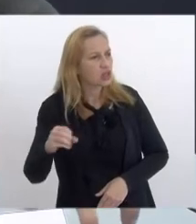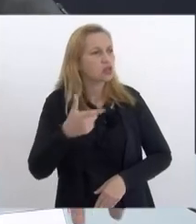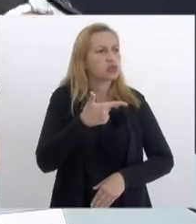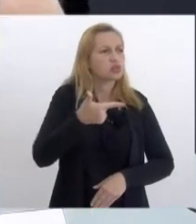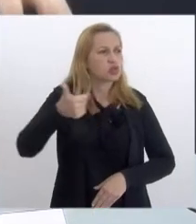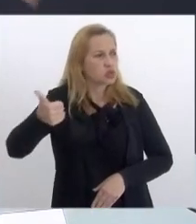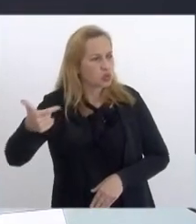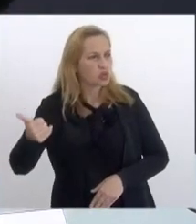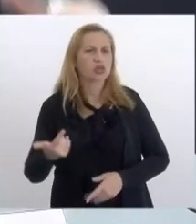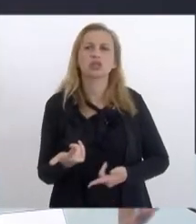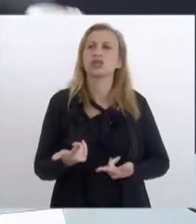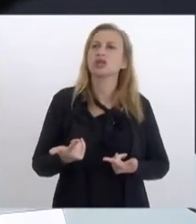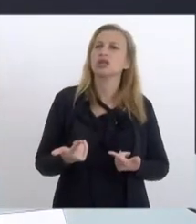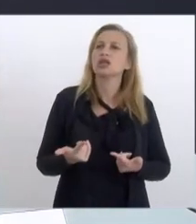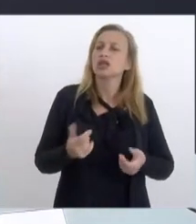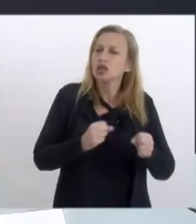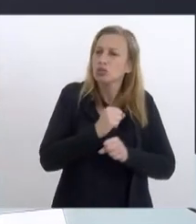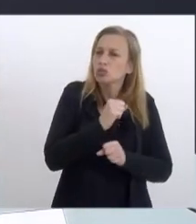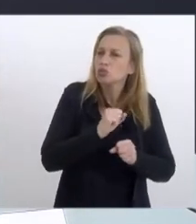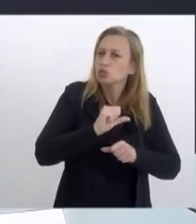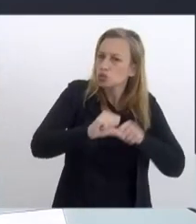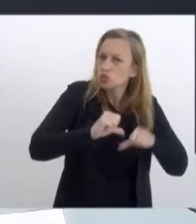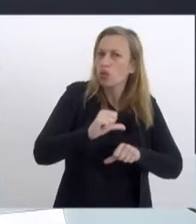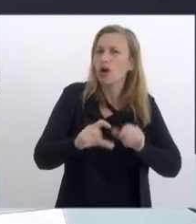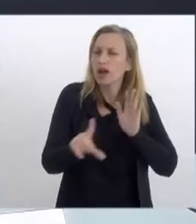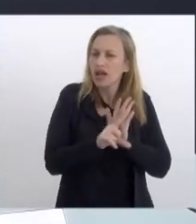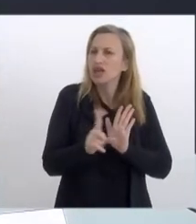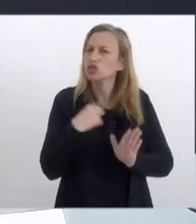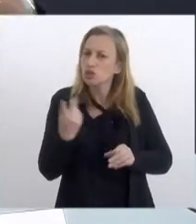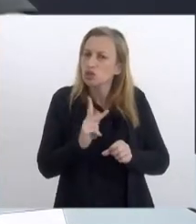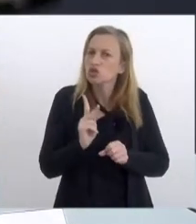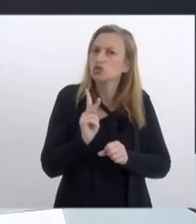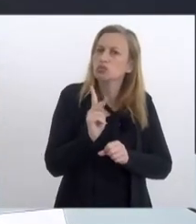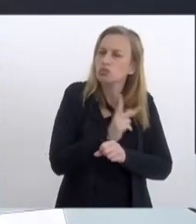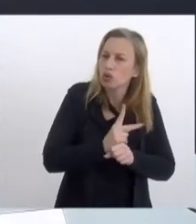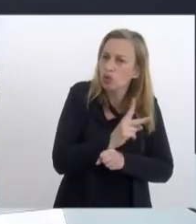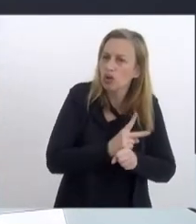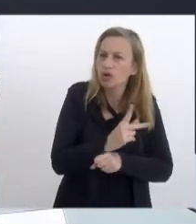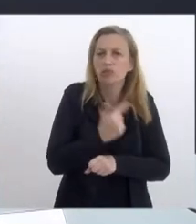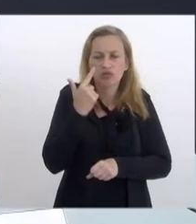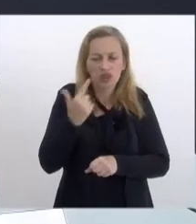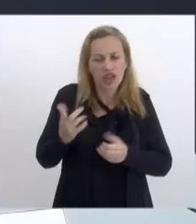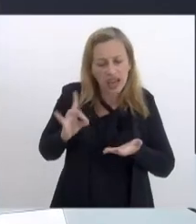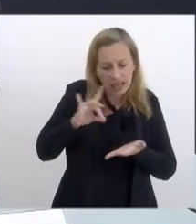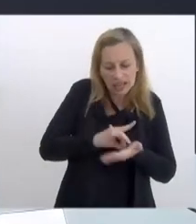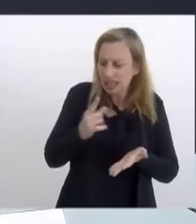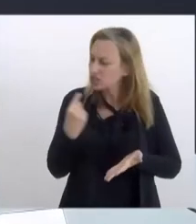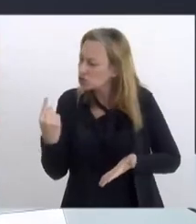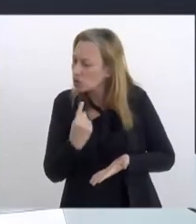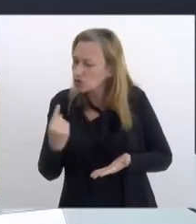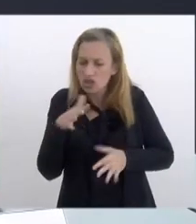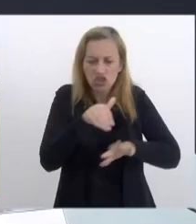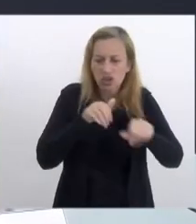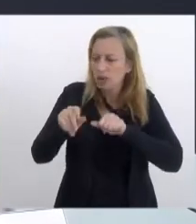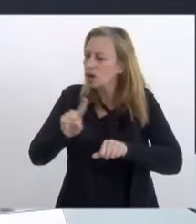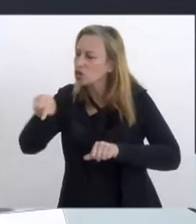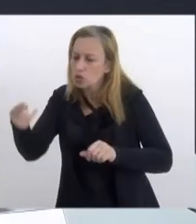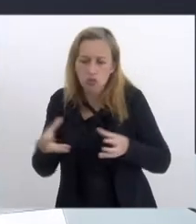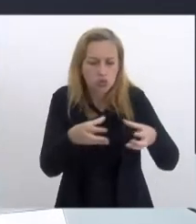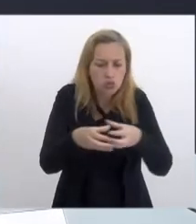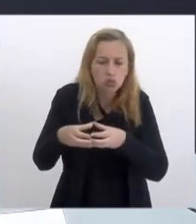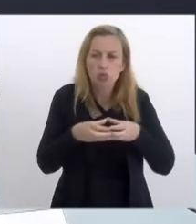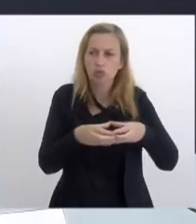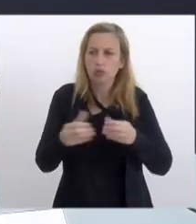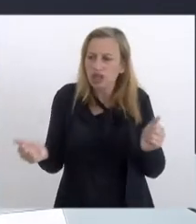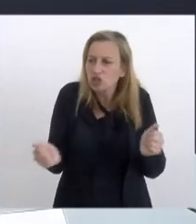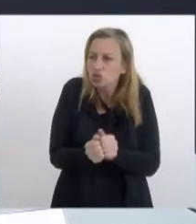mais ou menos, que mudou a legislação. Nós procuramos adequar a nossa realidade e chamar as outras comunidades para